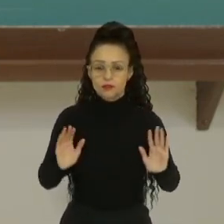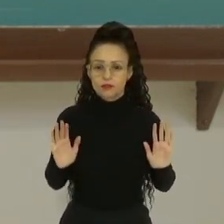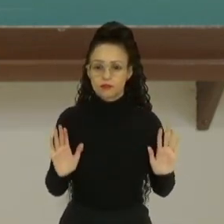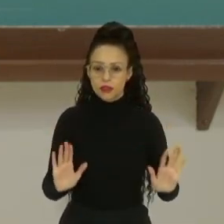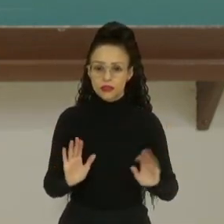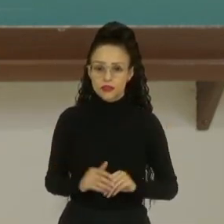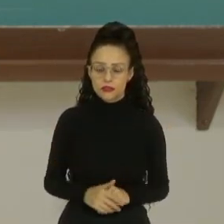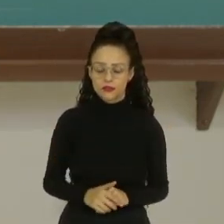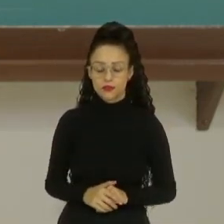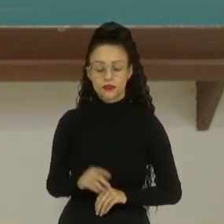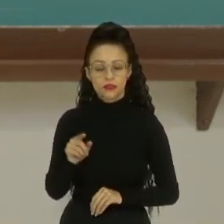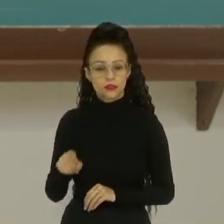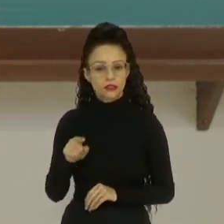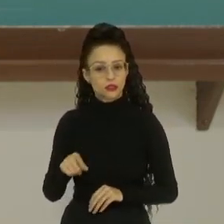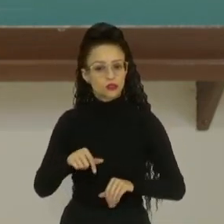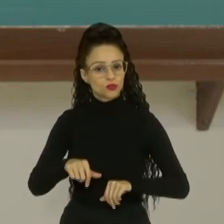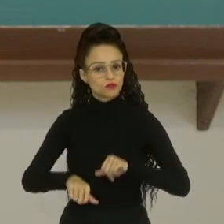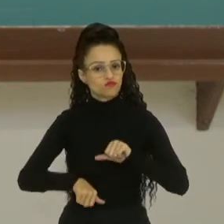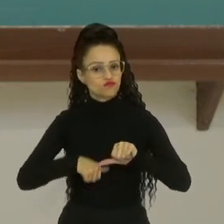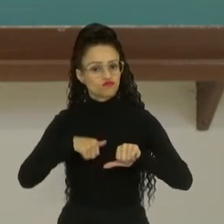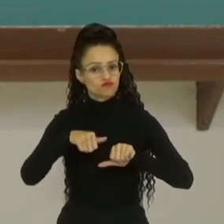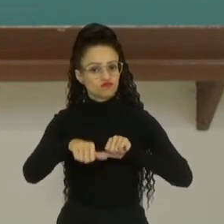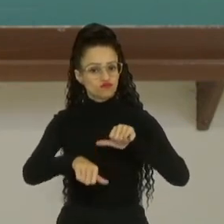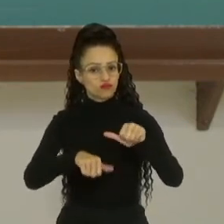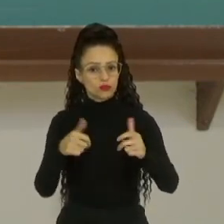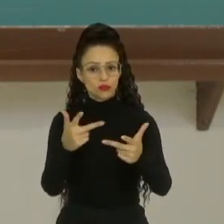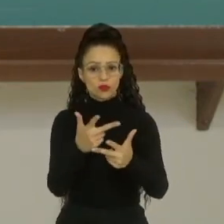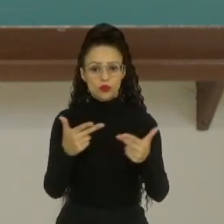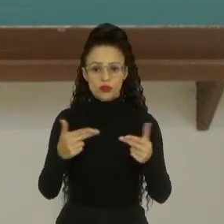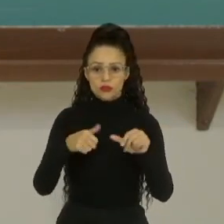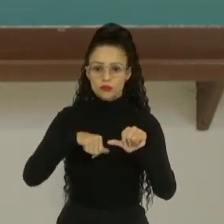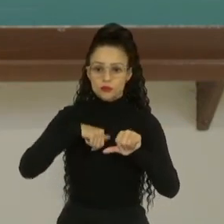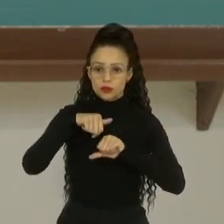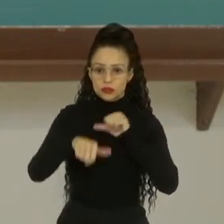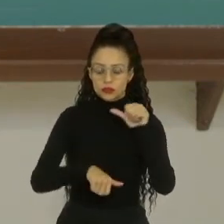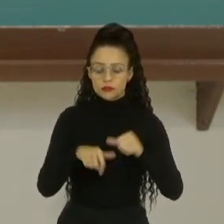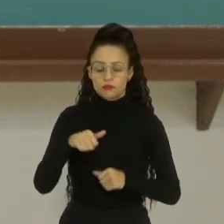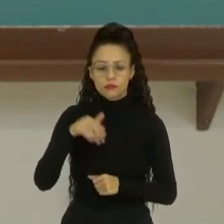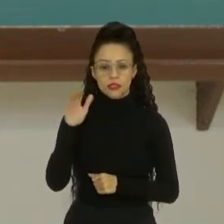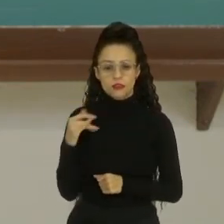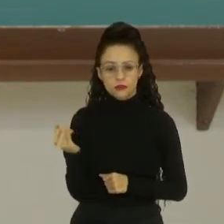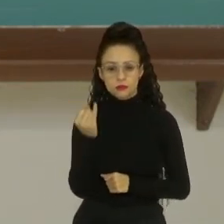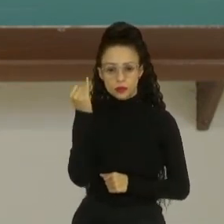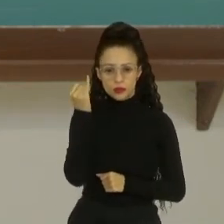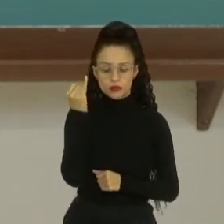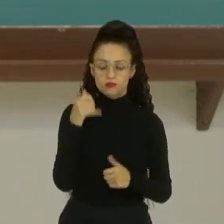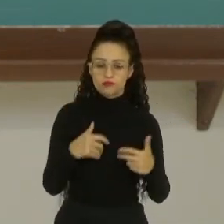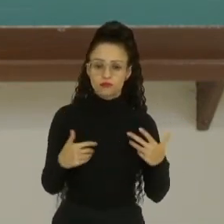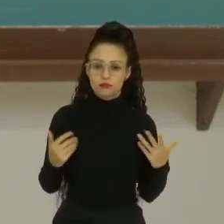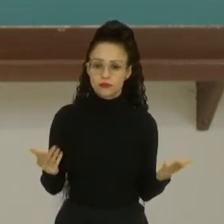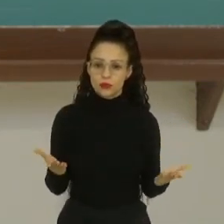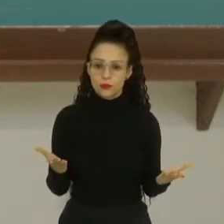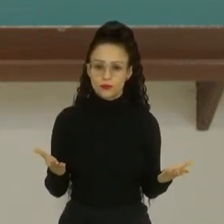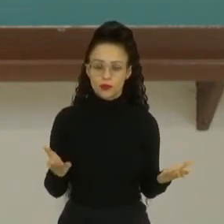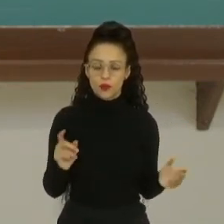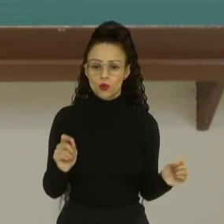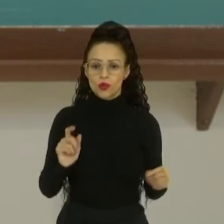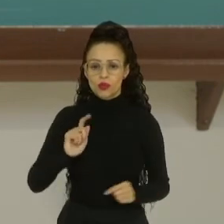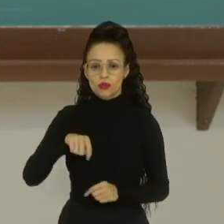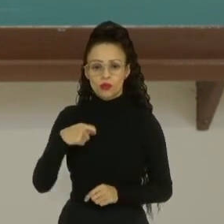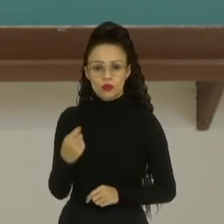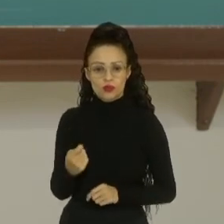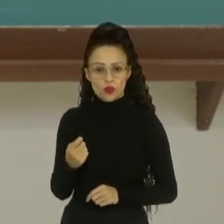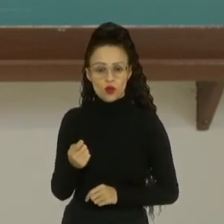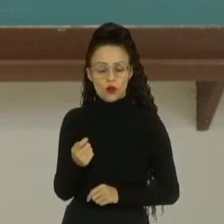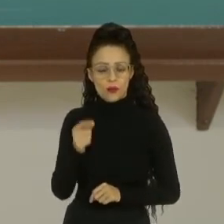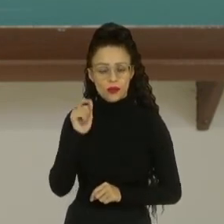Porém, isso foi mudando com o tempo, as coisas passaram a ganhar uma importância maior, né? Então, a questão do registro é